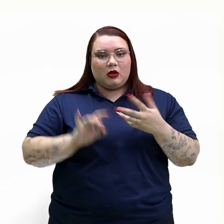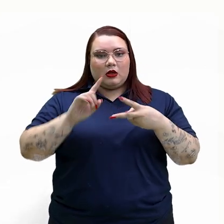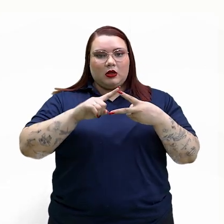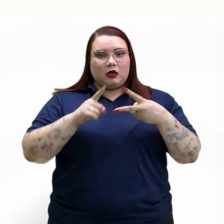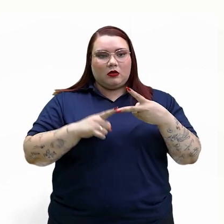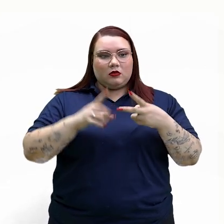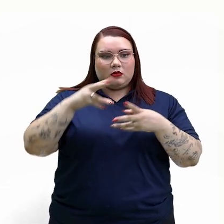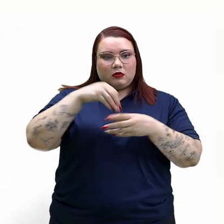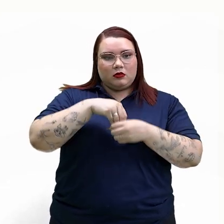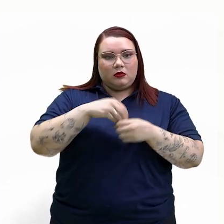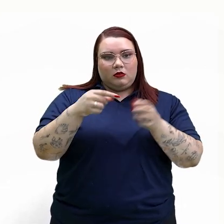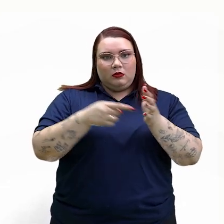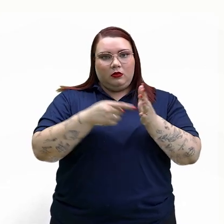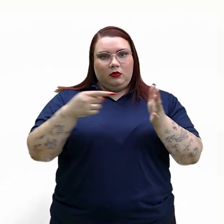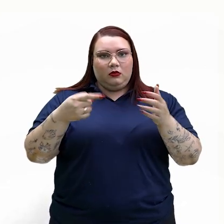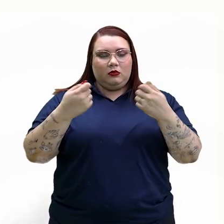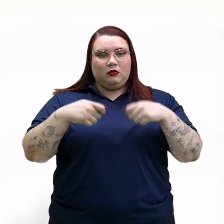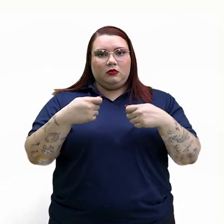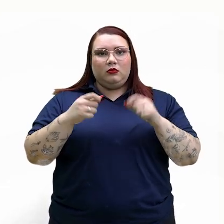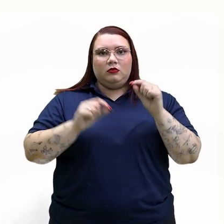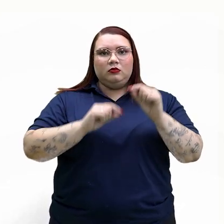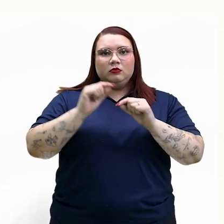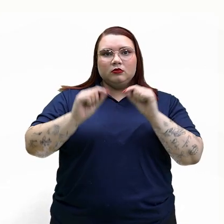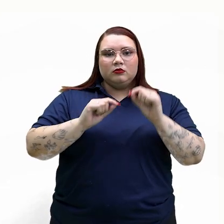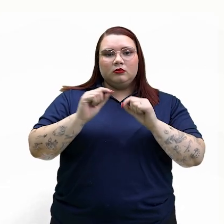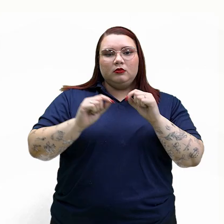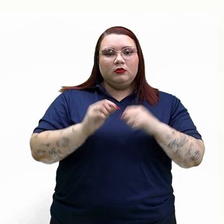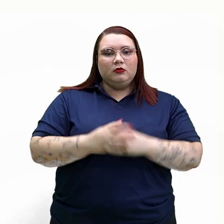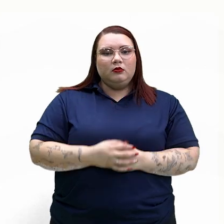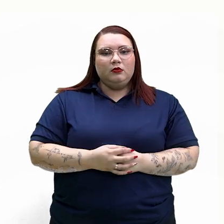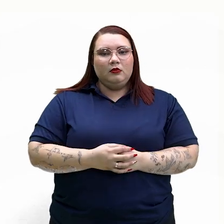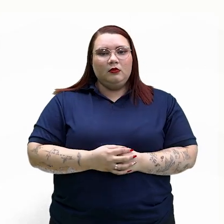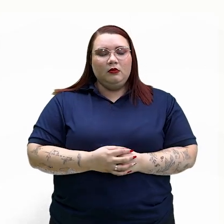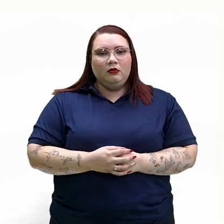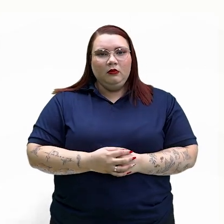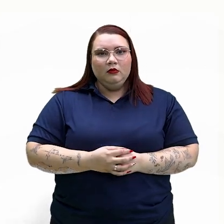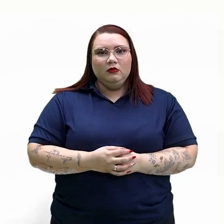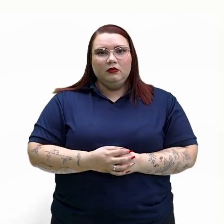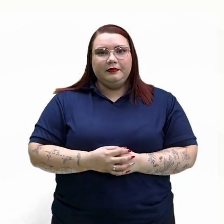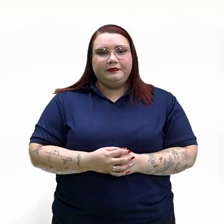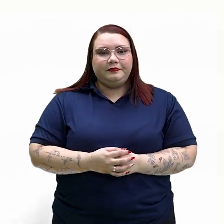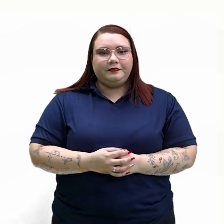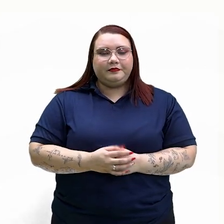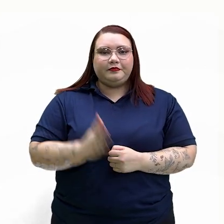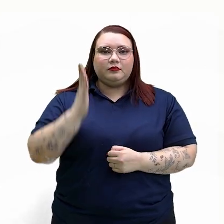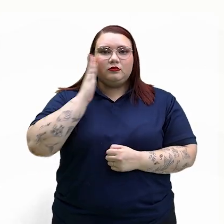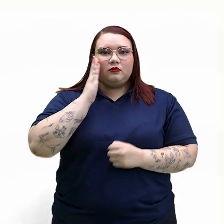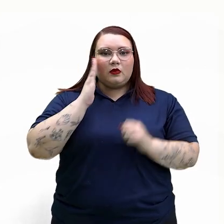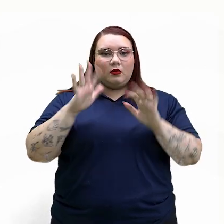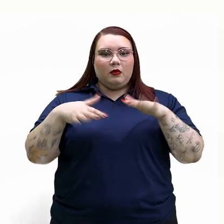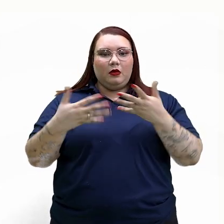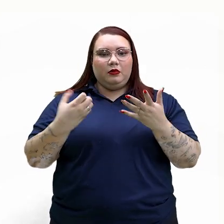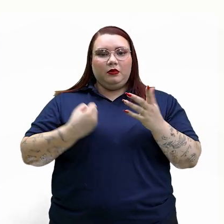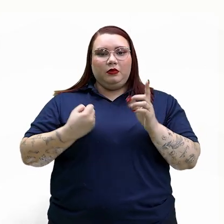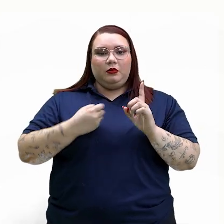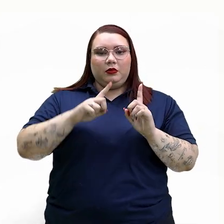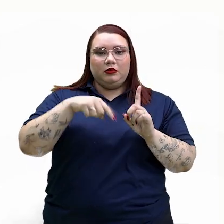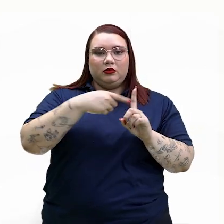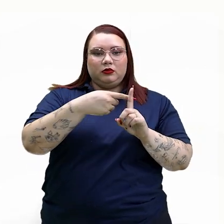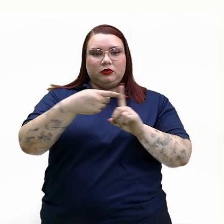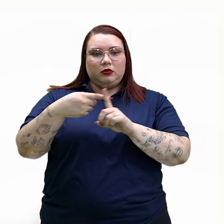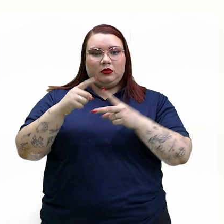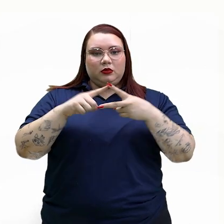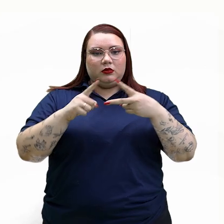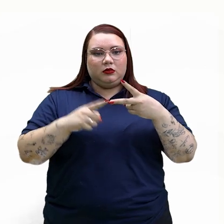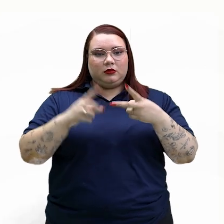interno, a primeira coisa que nós devemos fazer é saber o valor da soma dos ângulos internos,